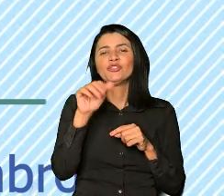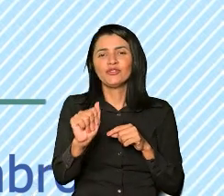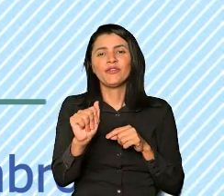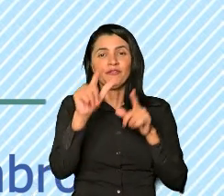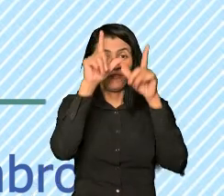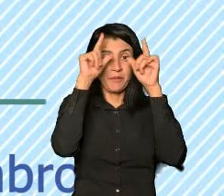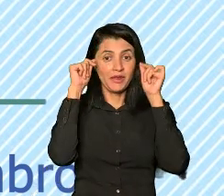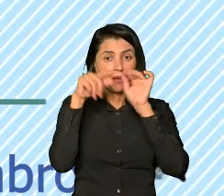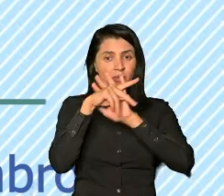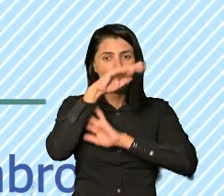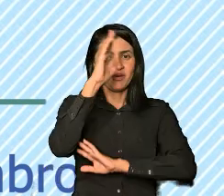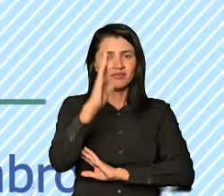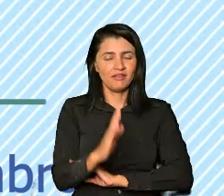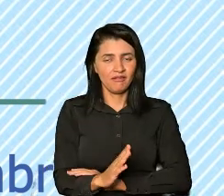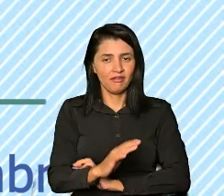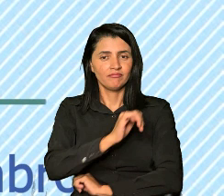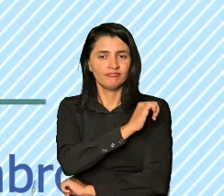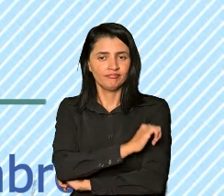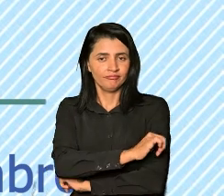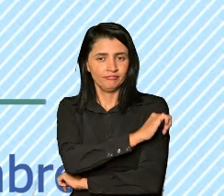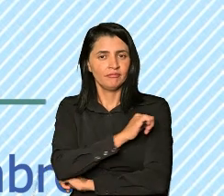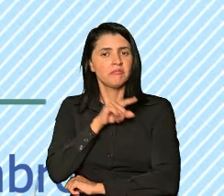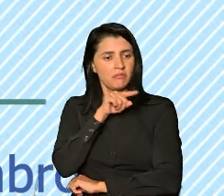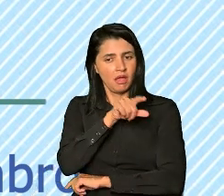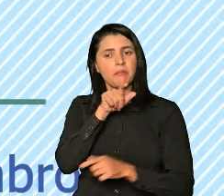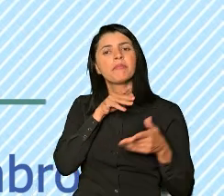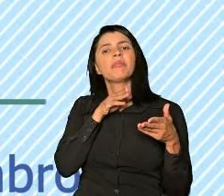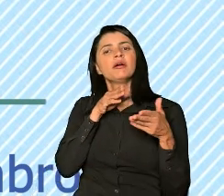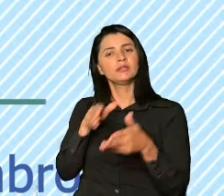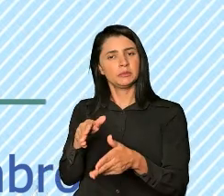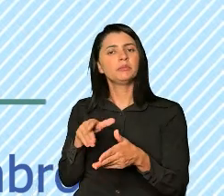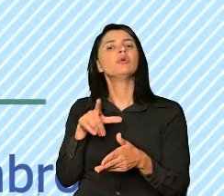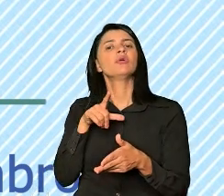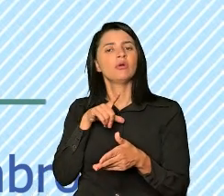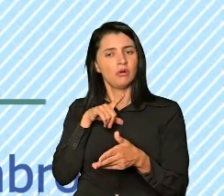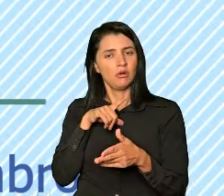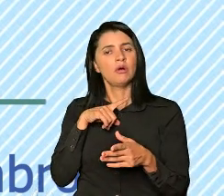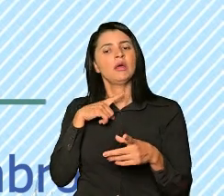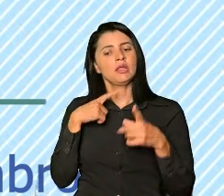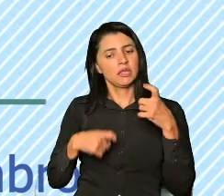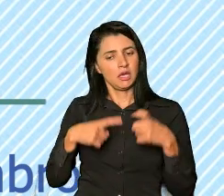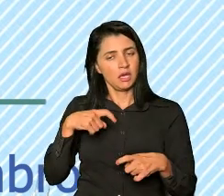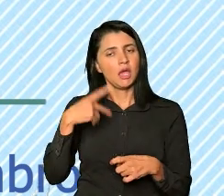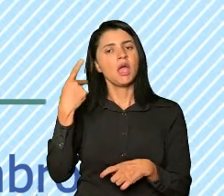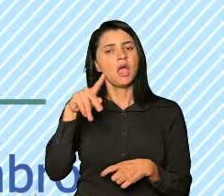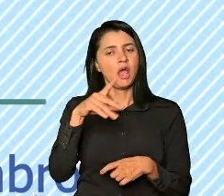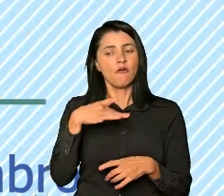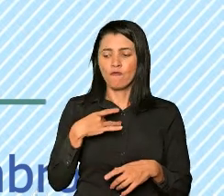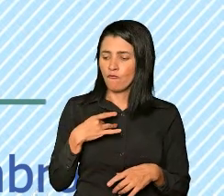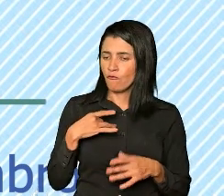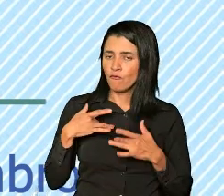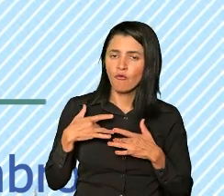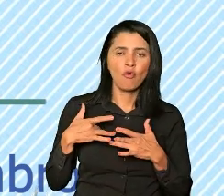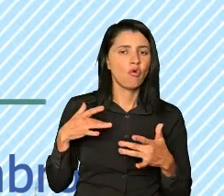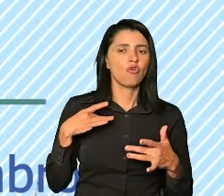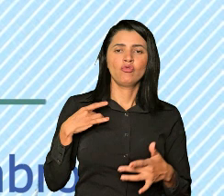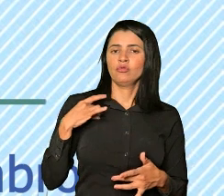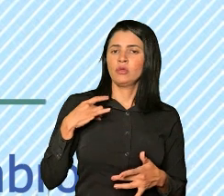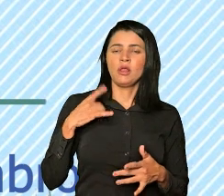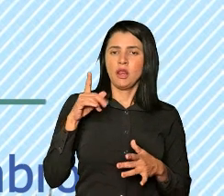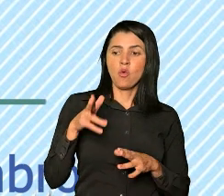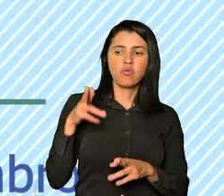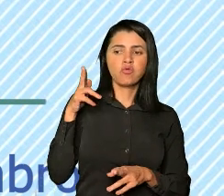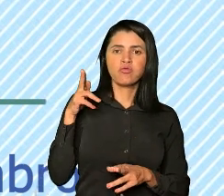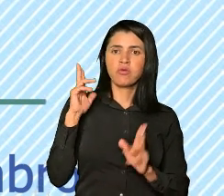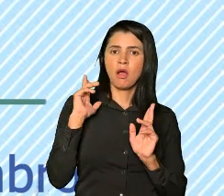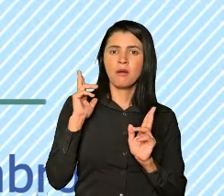brasileira. Né? Mas ela participou da Guerra do Paraguai, né? Como voluntária da pátria. Né? Participou, não com armas na mão, mas